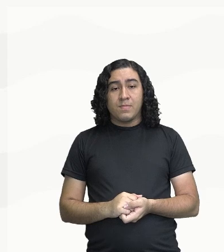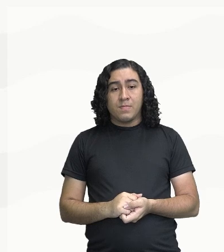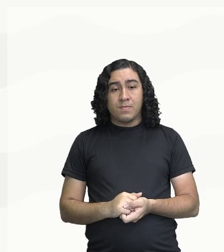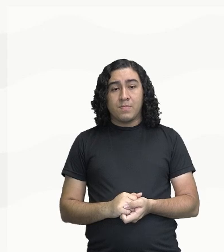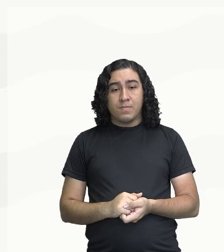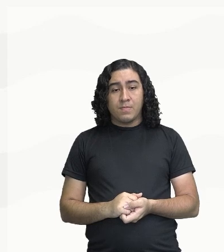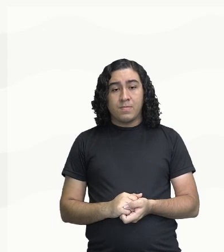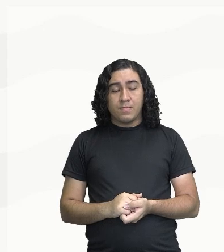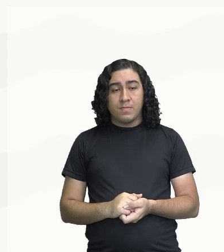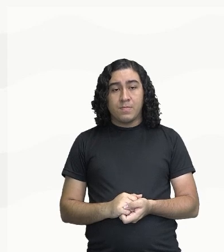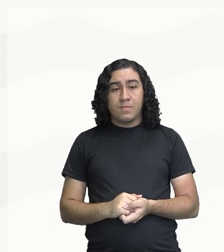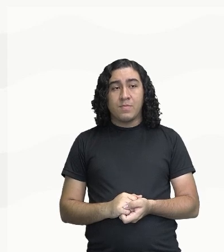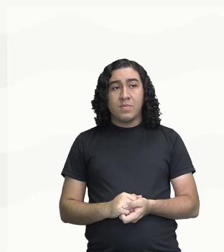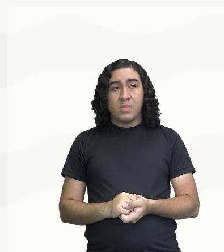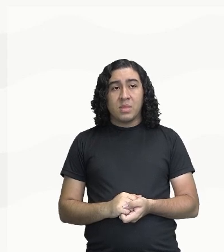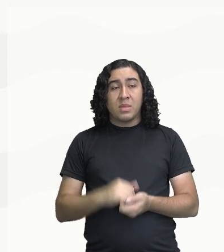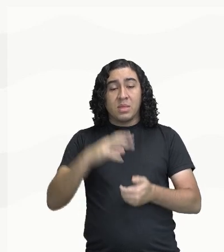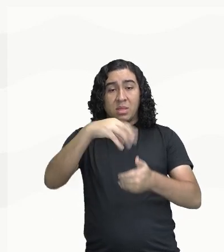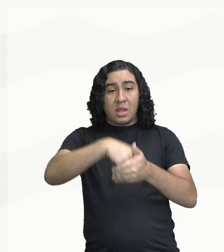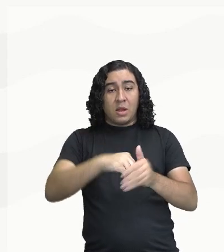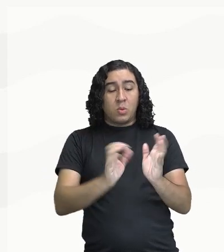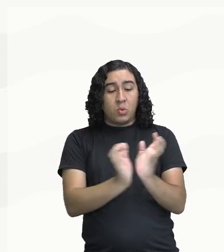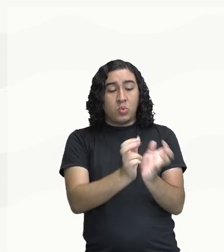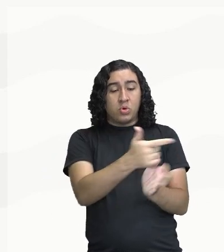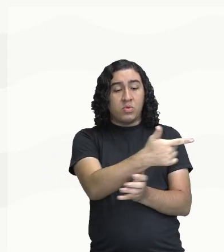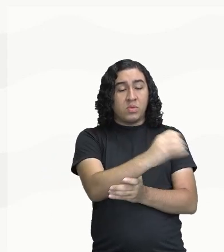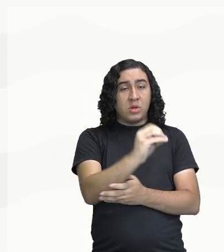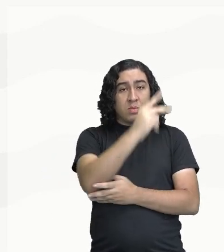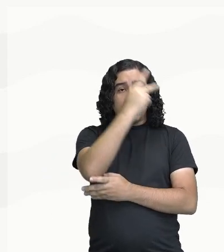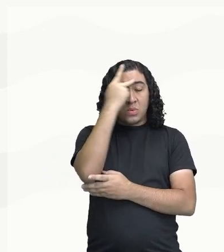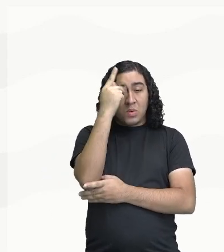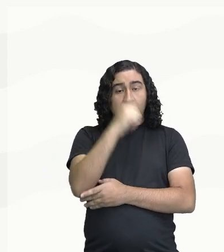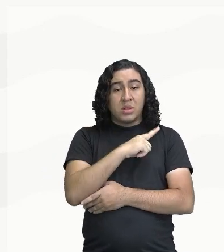35% das 20 pessoas vão ganhar